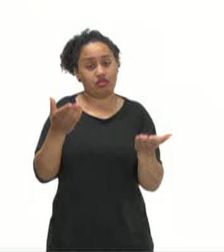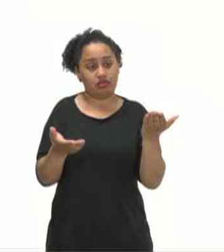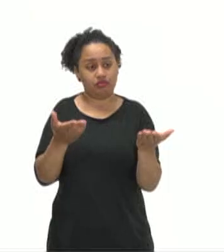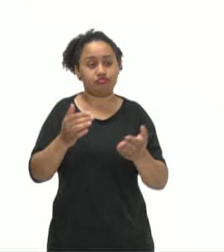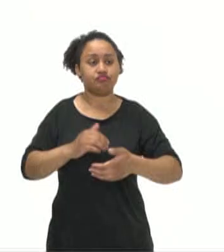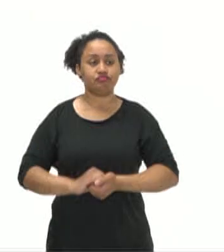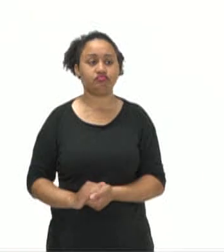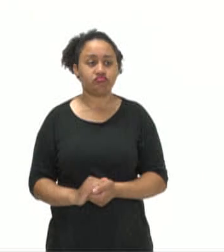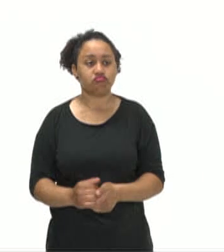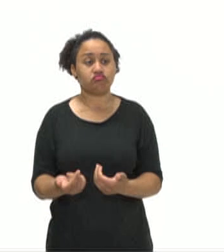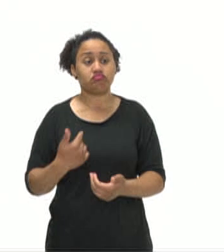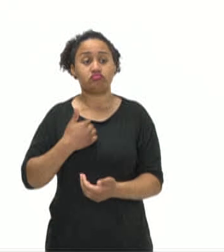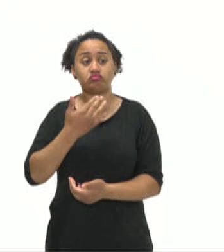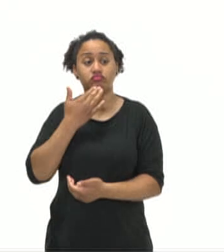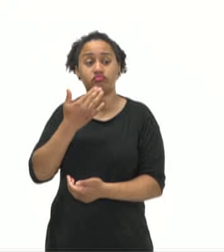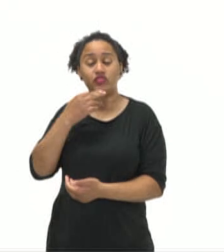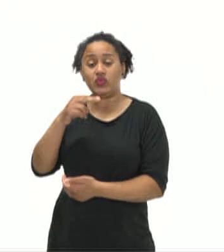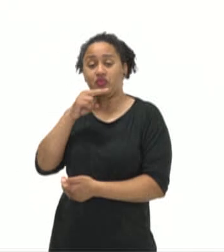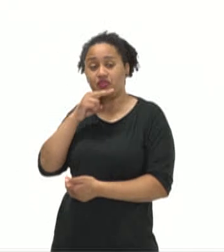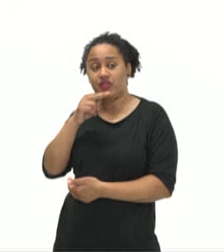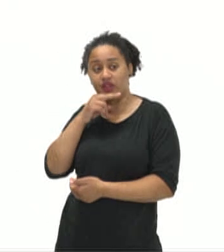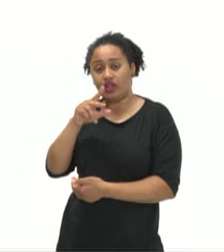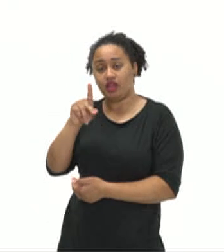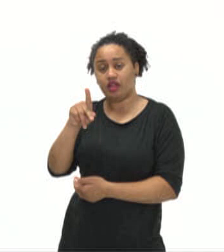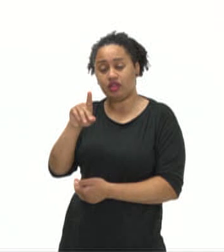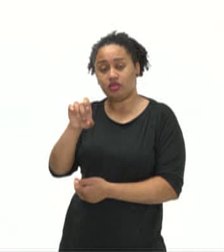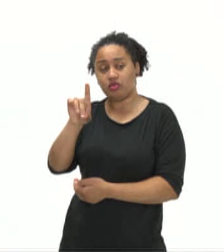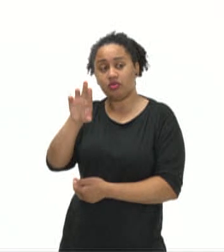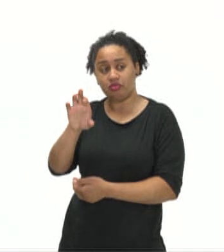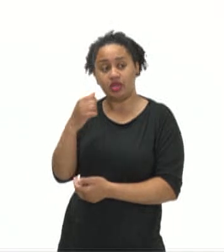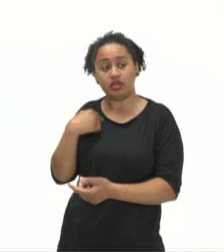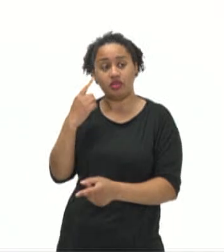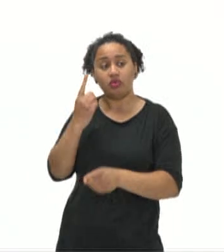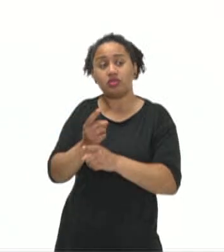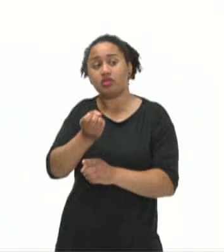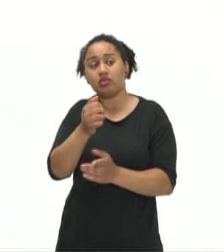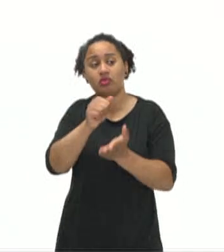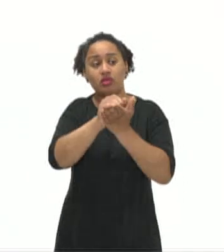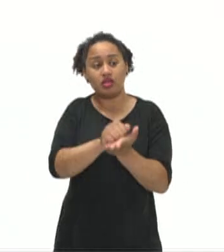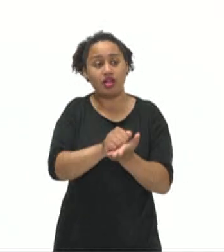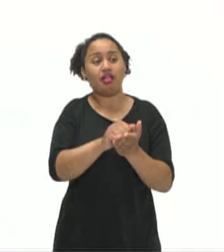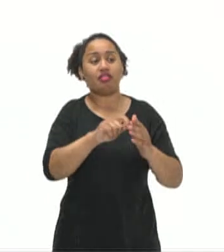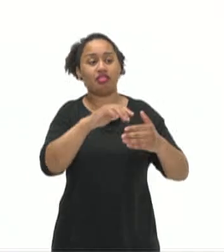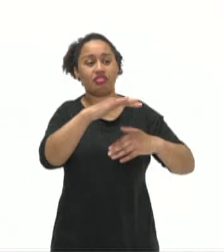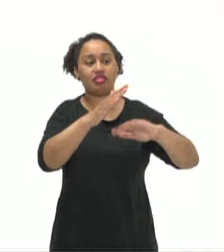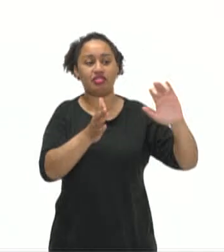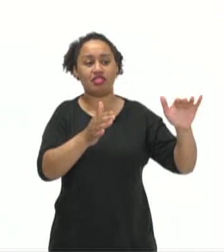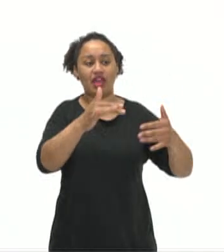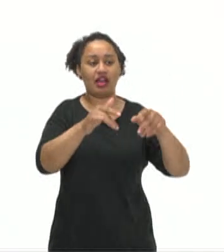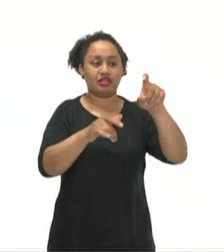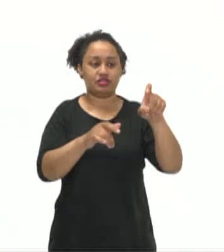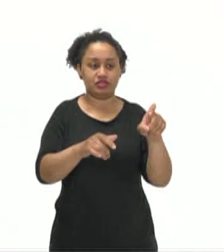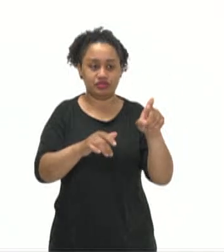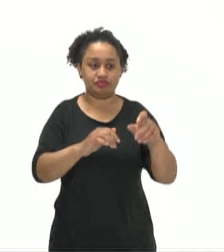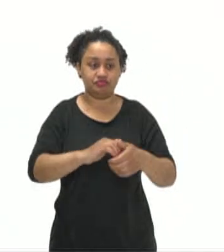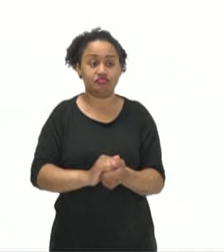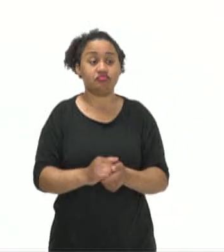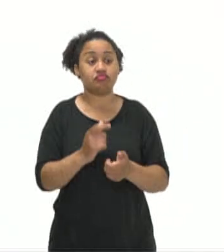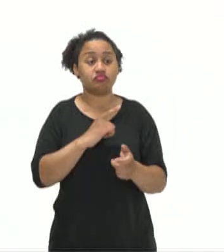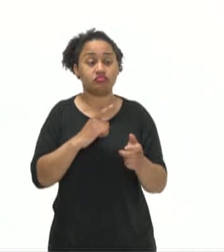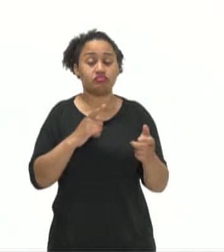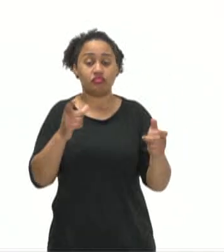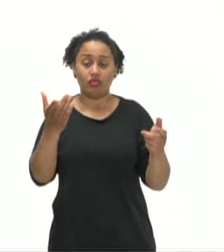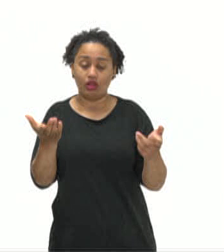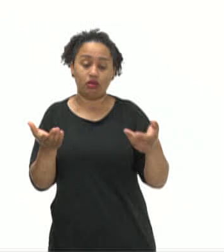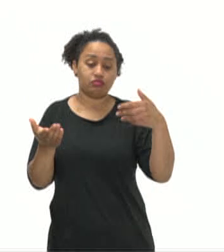Pediu para que seu neto, Pedro, descobrisse a massa da caixa X. Então, aqui na ilustração nós temos os 2 pratos